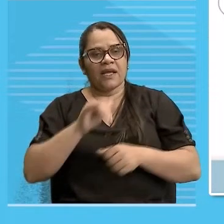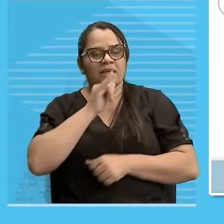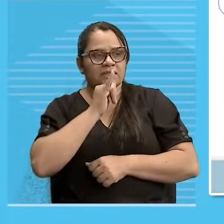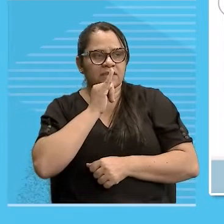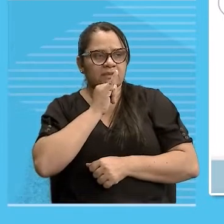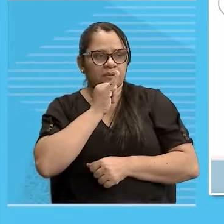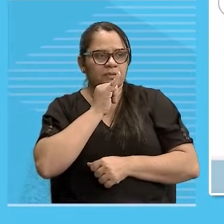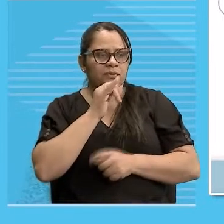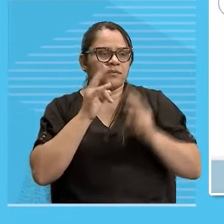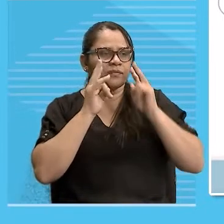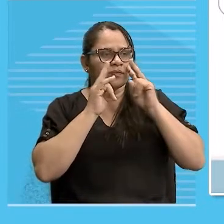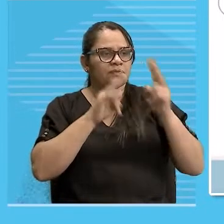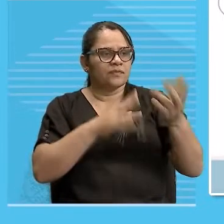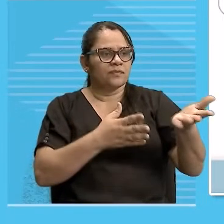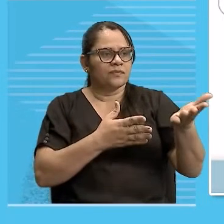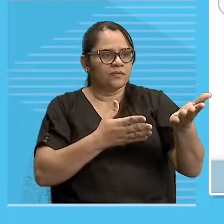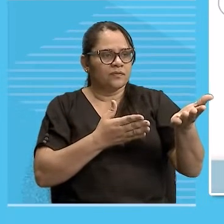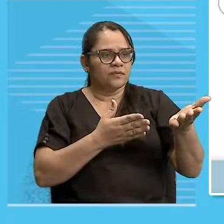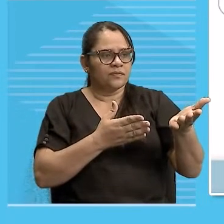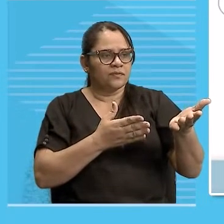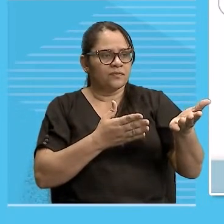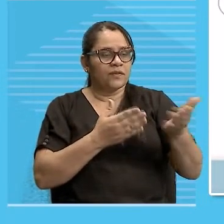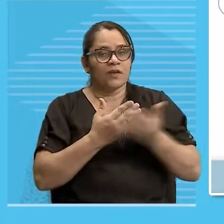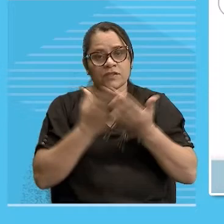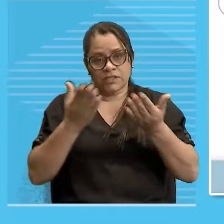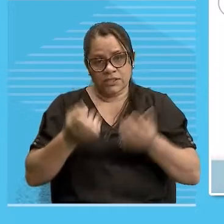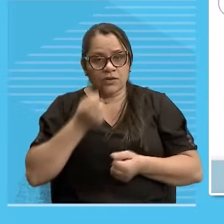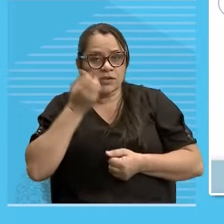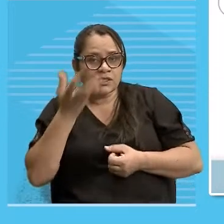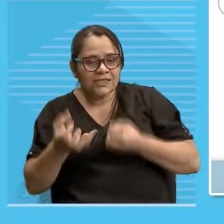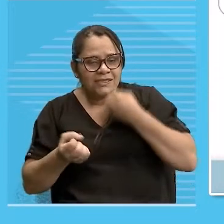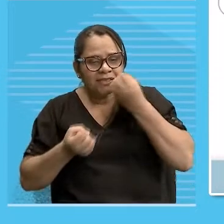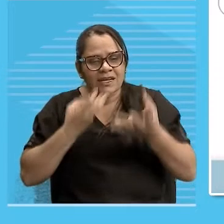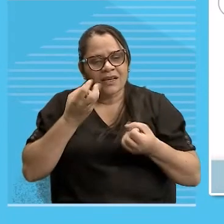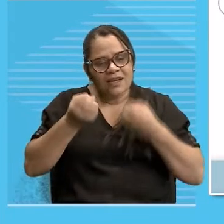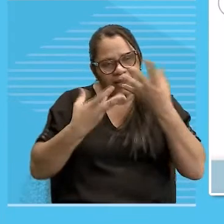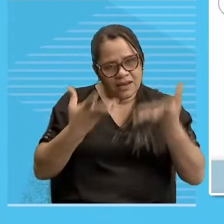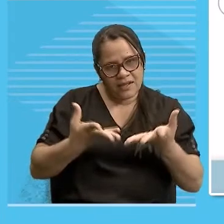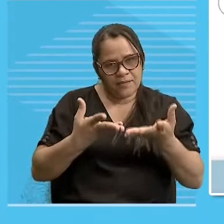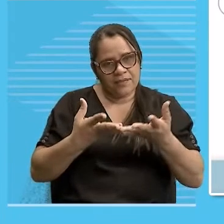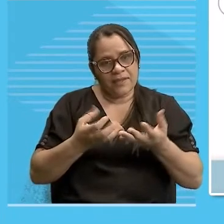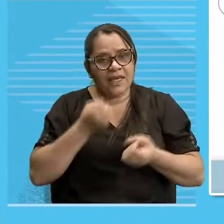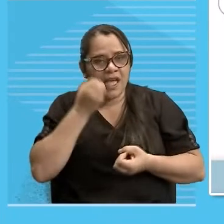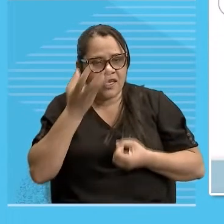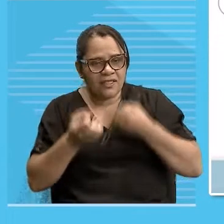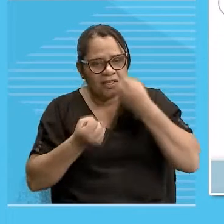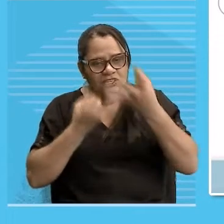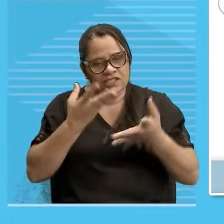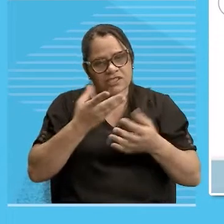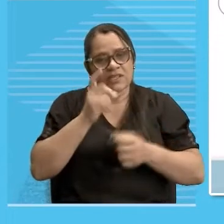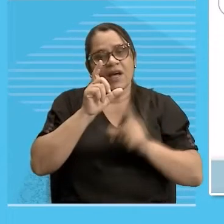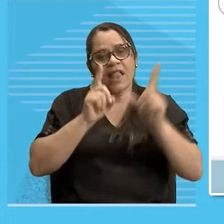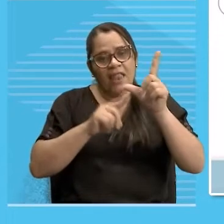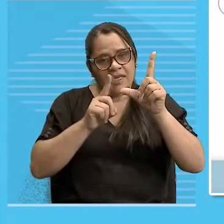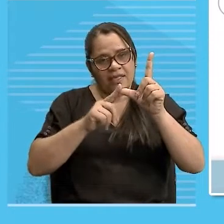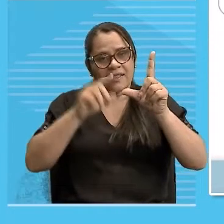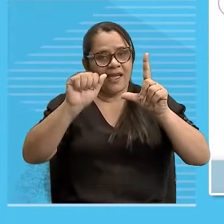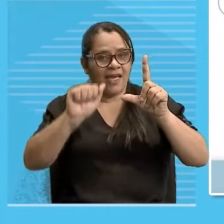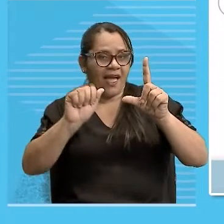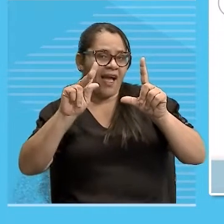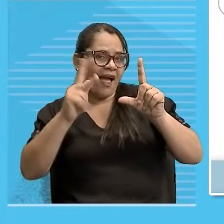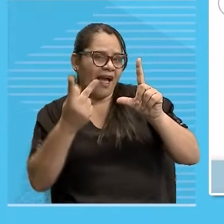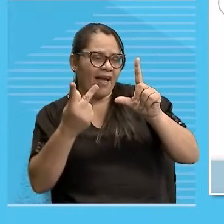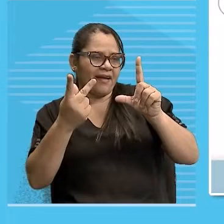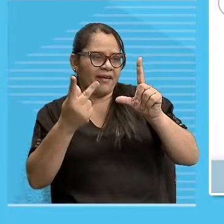ó, você considera que essa interjeição aqui é A, tá? Que eu só vou saber o valor de sentido dela quando ela